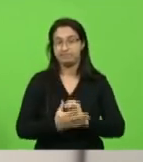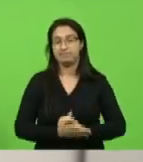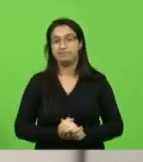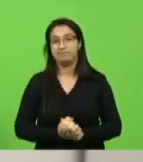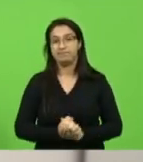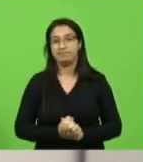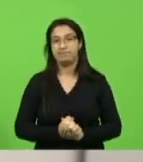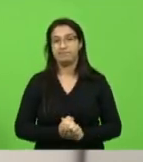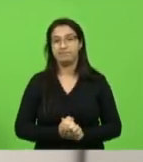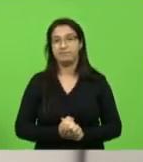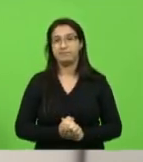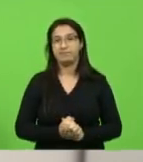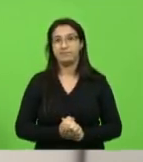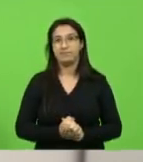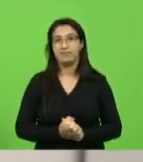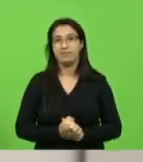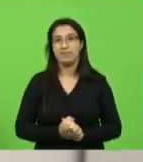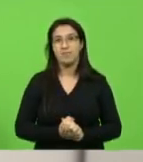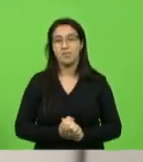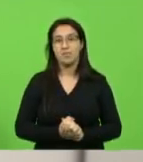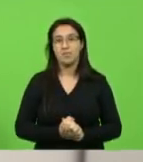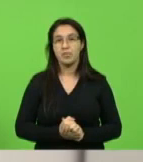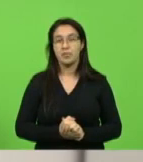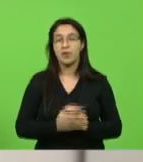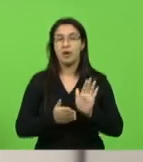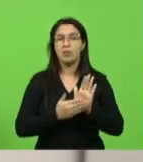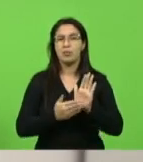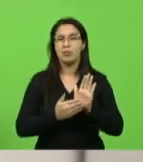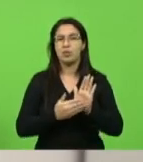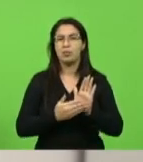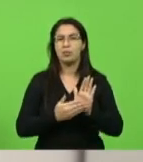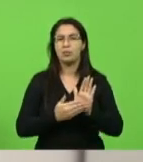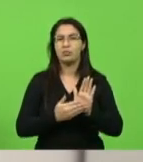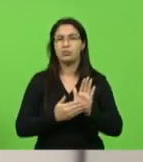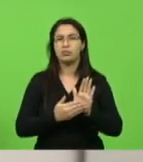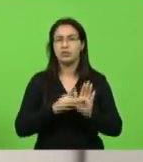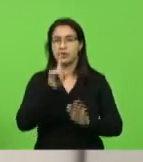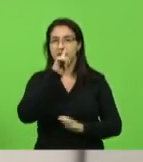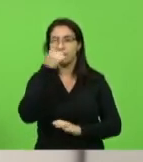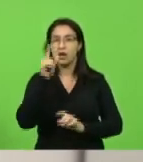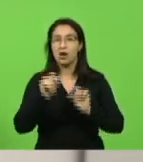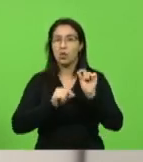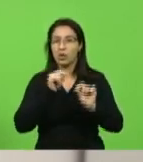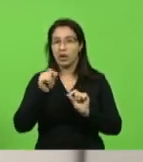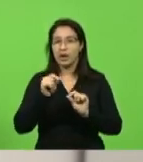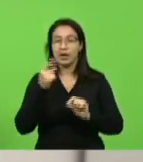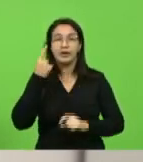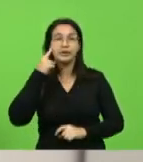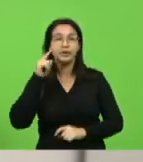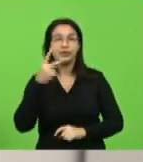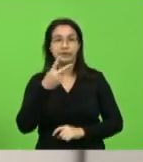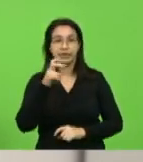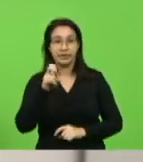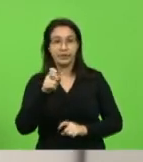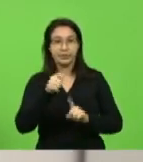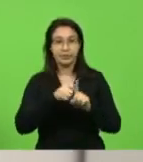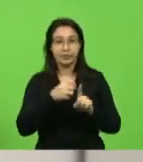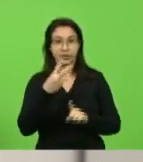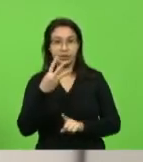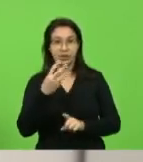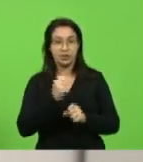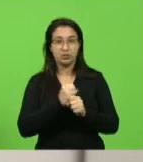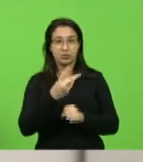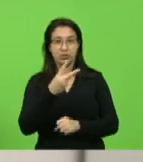coronavírus COVID-19. A proposta inicial desse projeto de lei deu-se em 25/3/2020, um